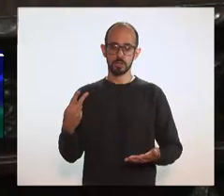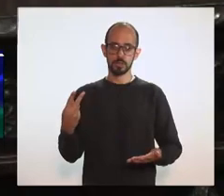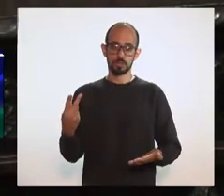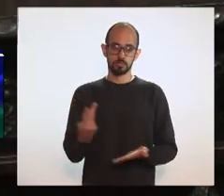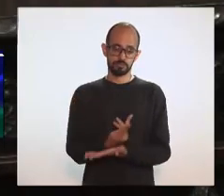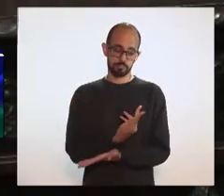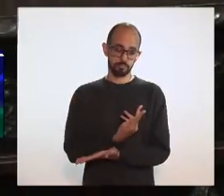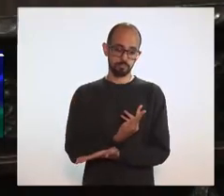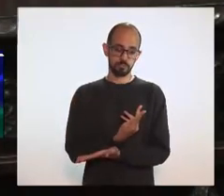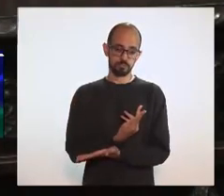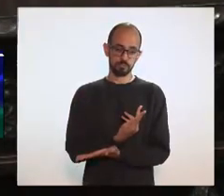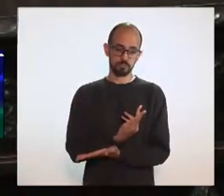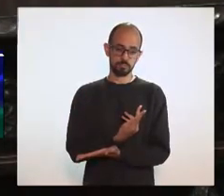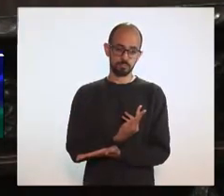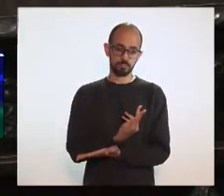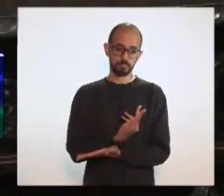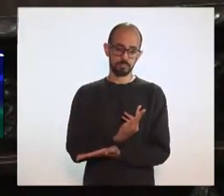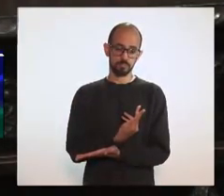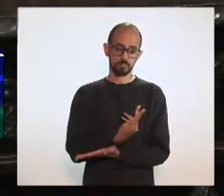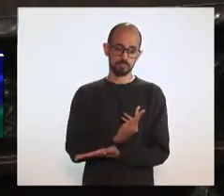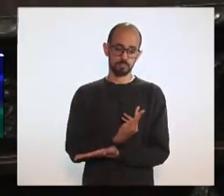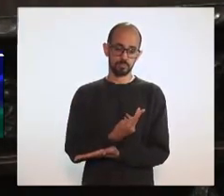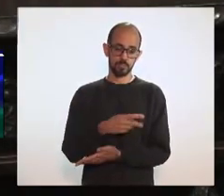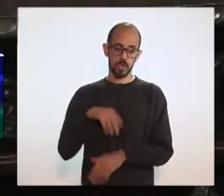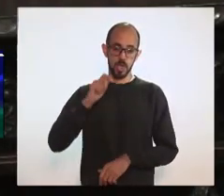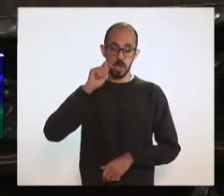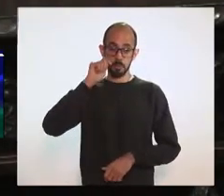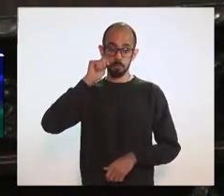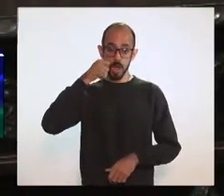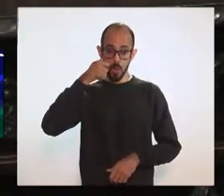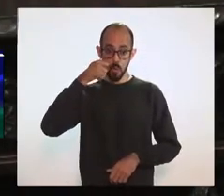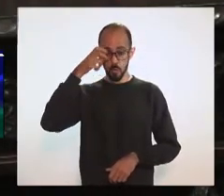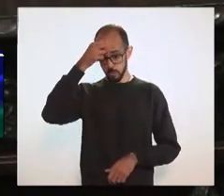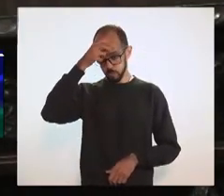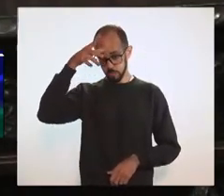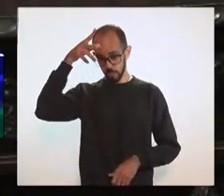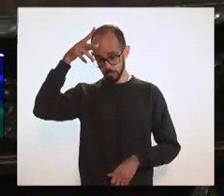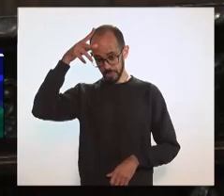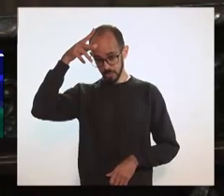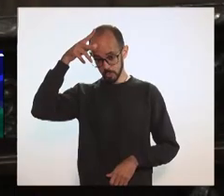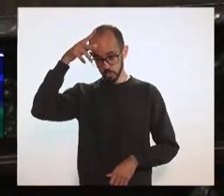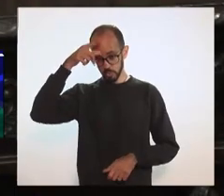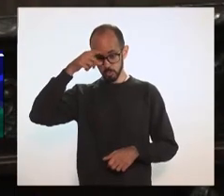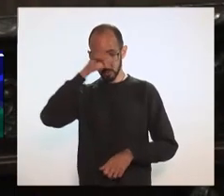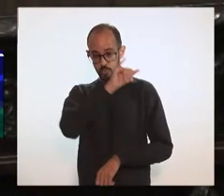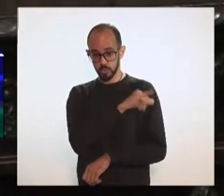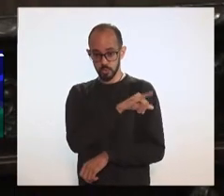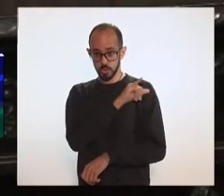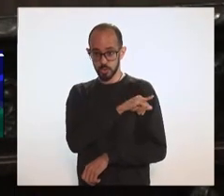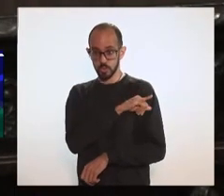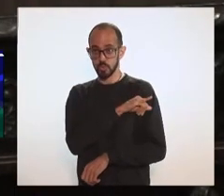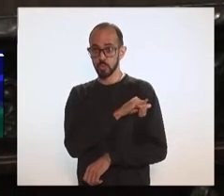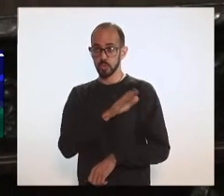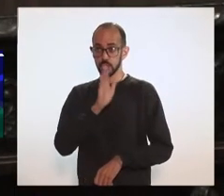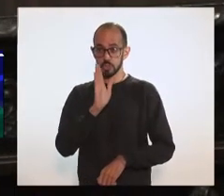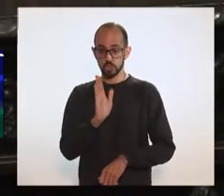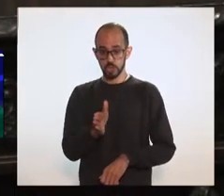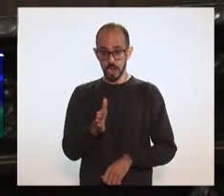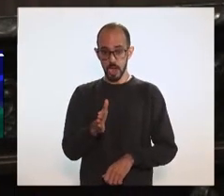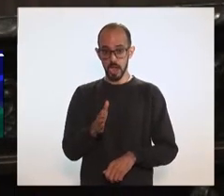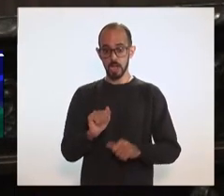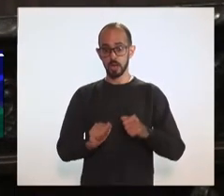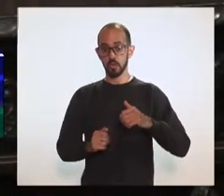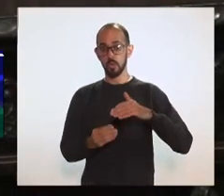isso? O Eduardo Paes, prefeito do Rio de Janeiro, já restringiu o horário